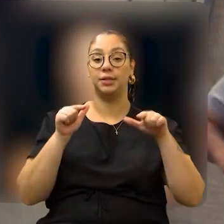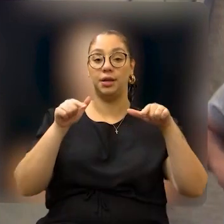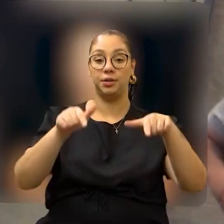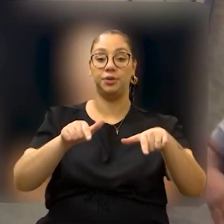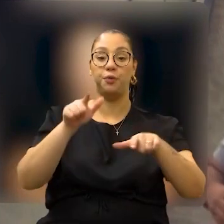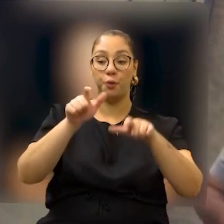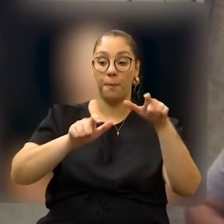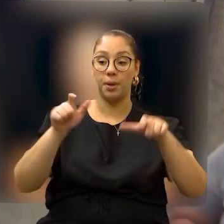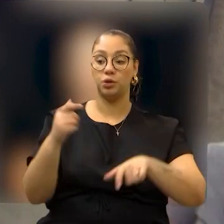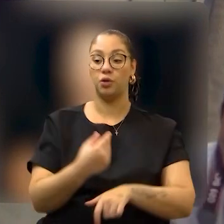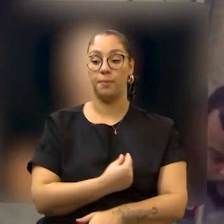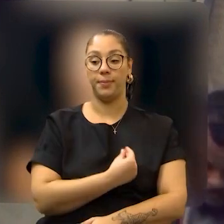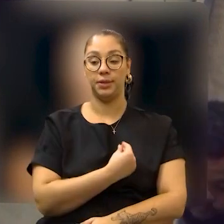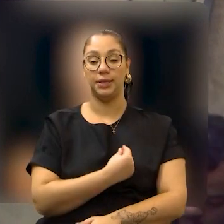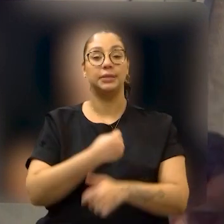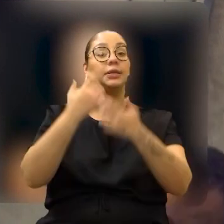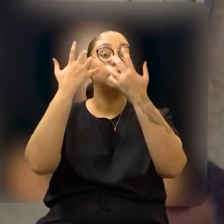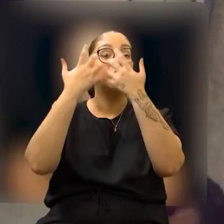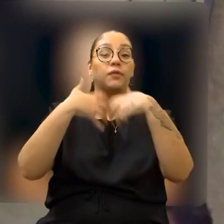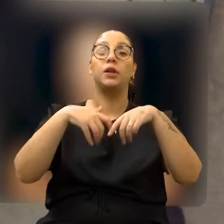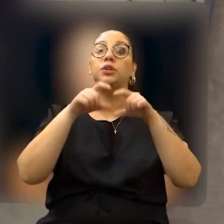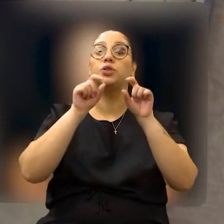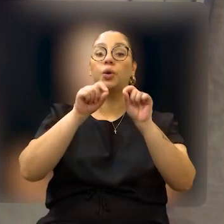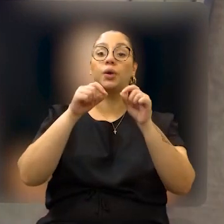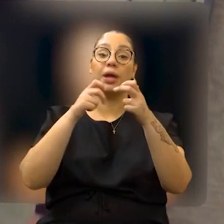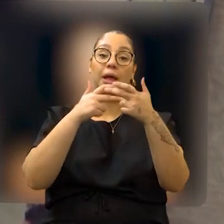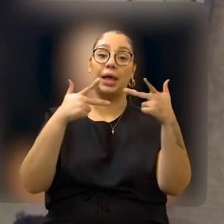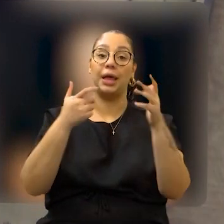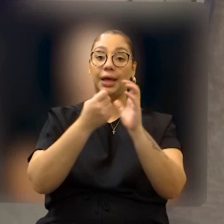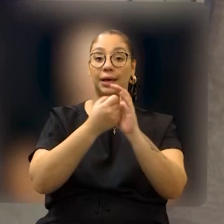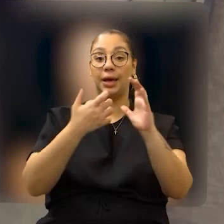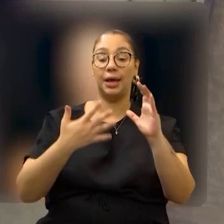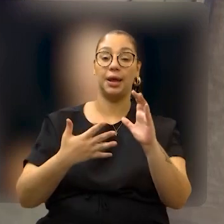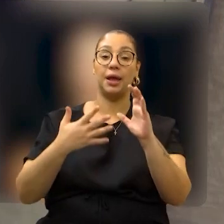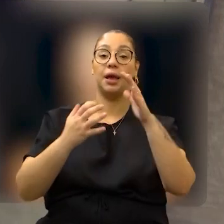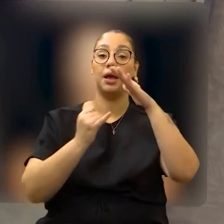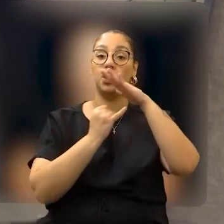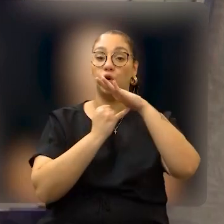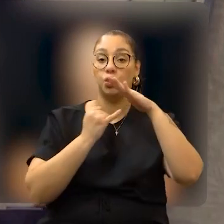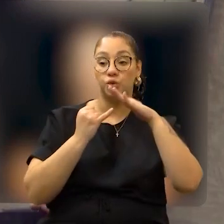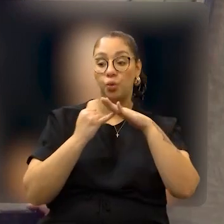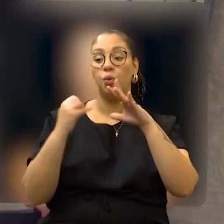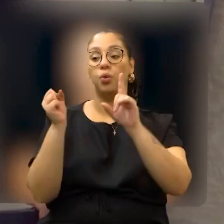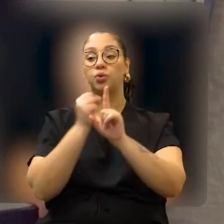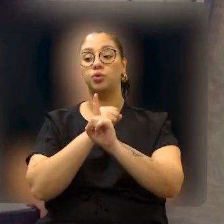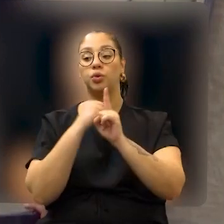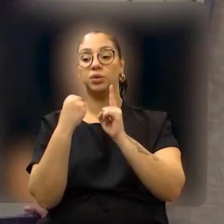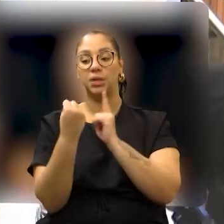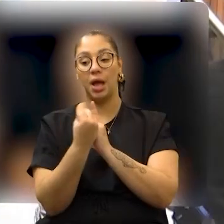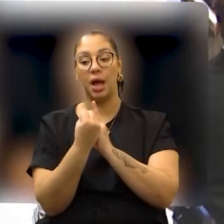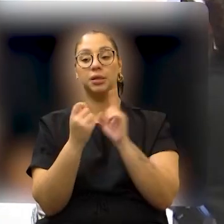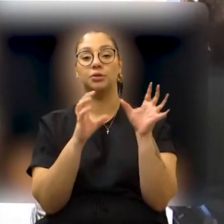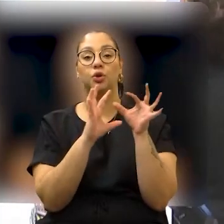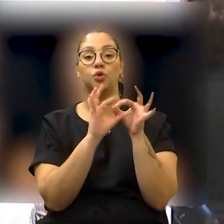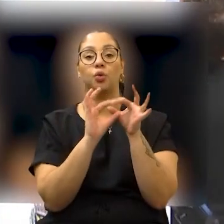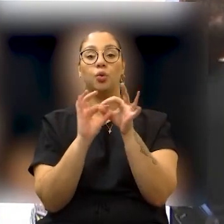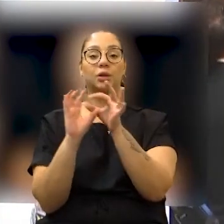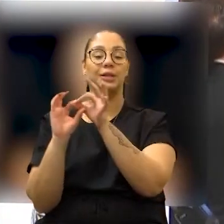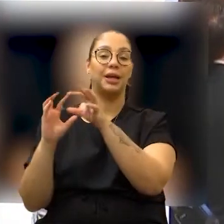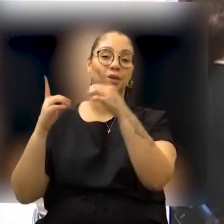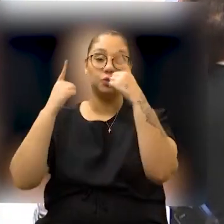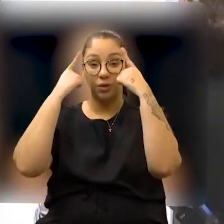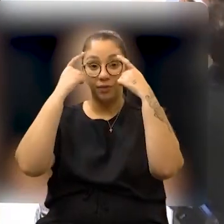com certificação para os presentes, foi refletir sobre aspectos institucionais e sociais